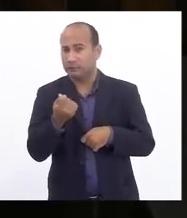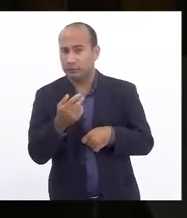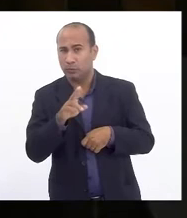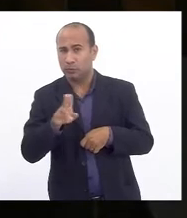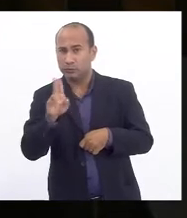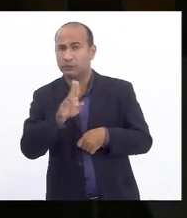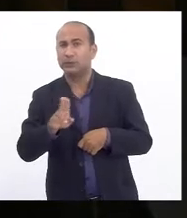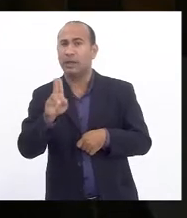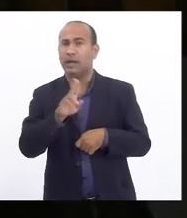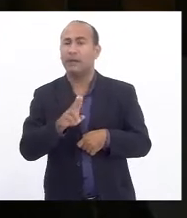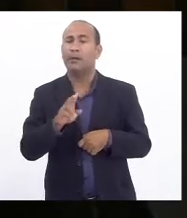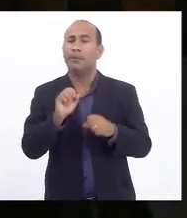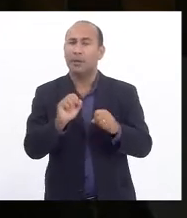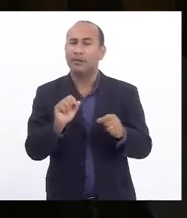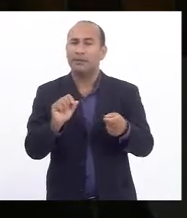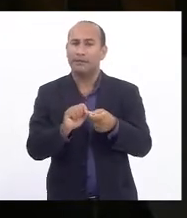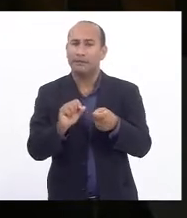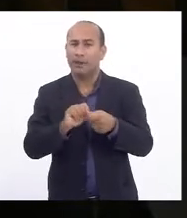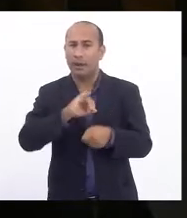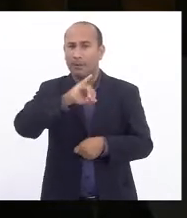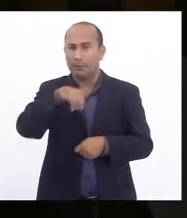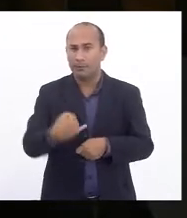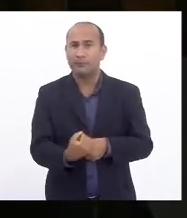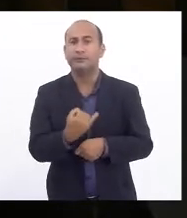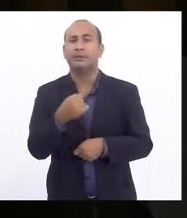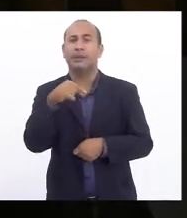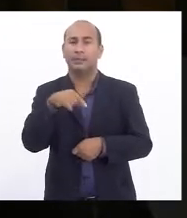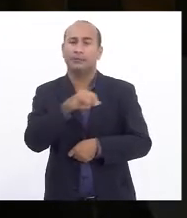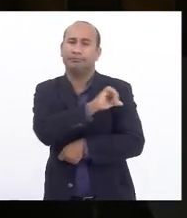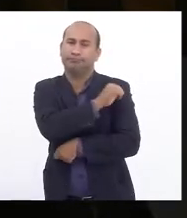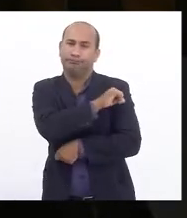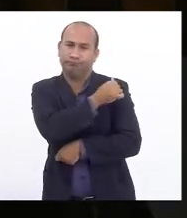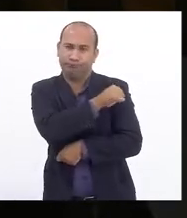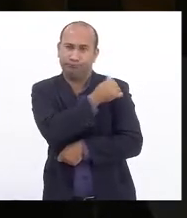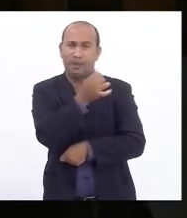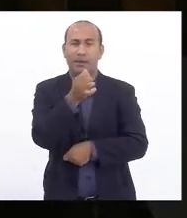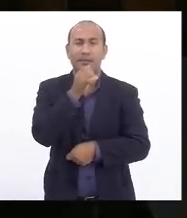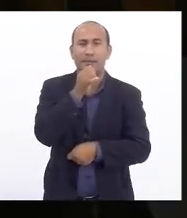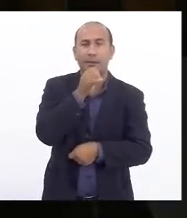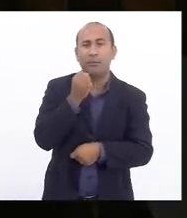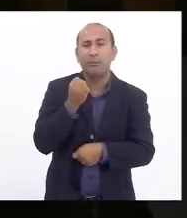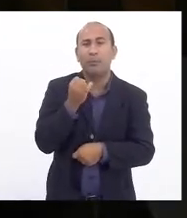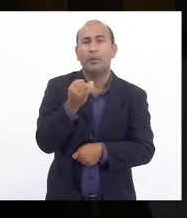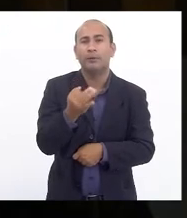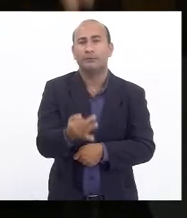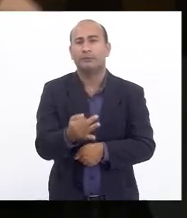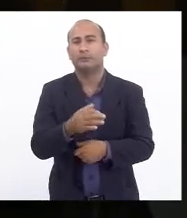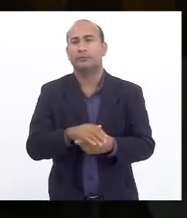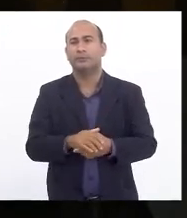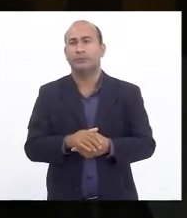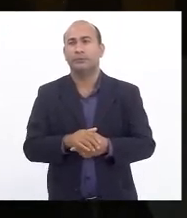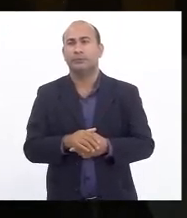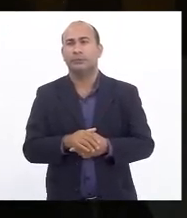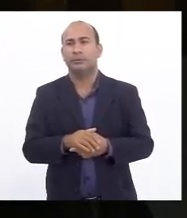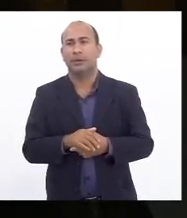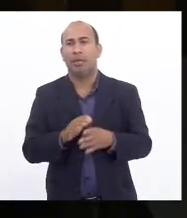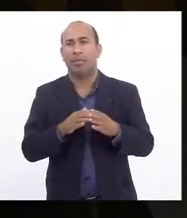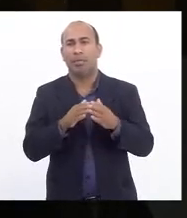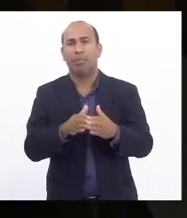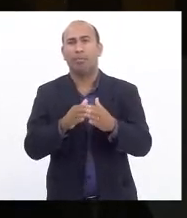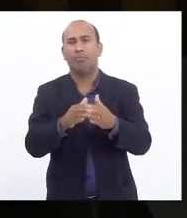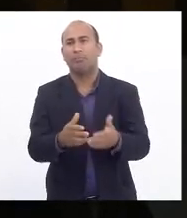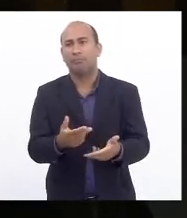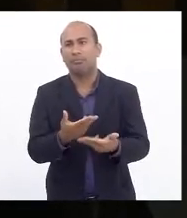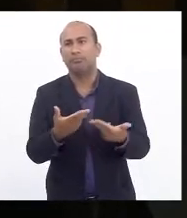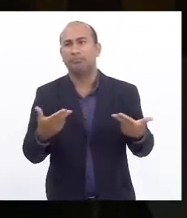traduções é sejam feitas em proveito da economia do Rio de Janeiro por exemplo quanto do afretamento de embarcações